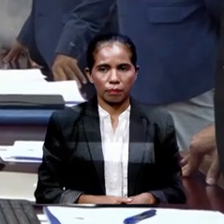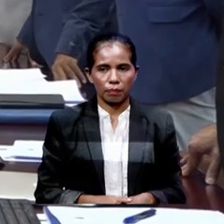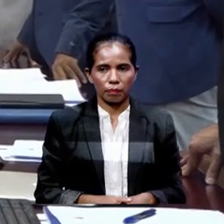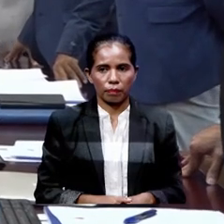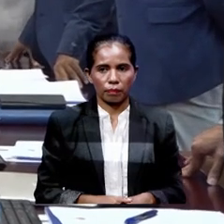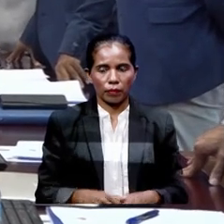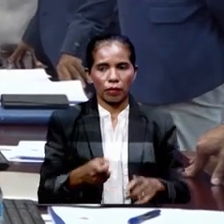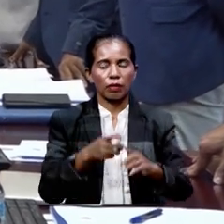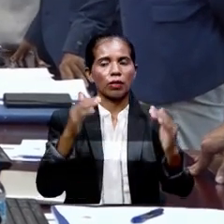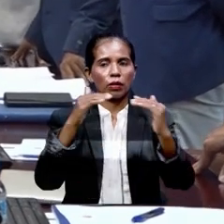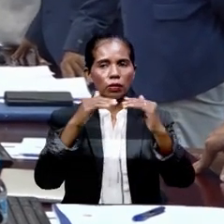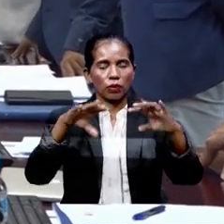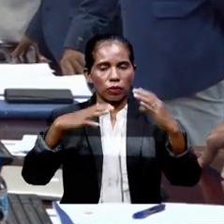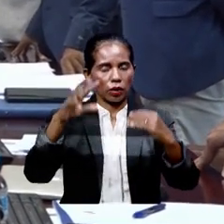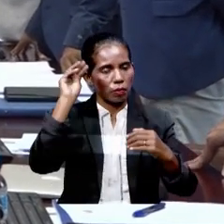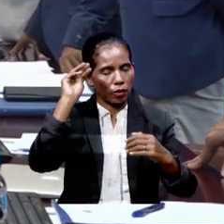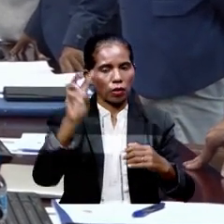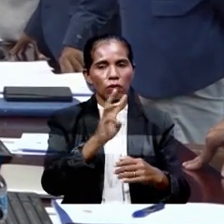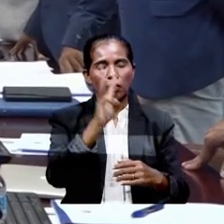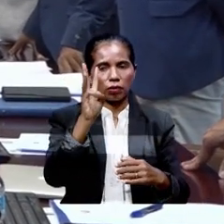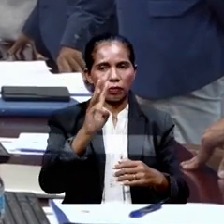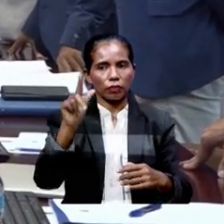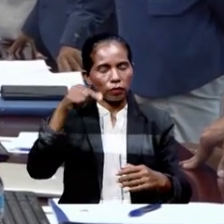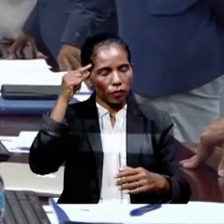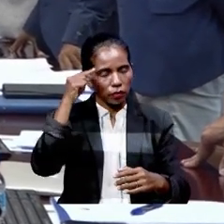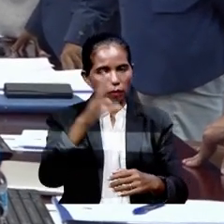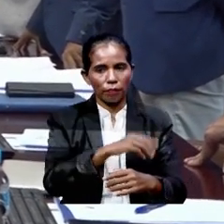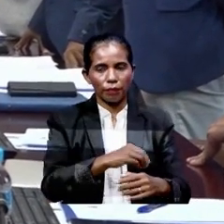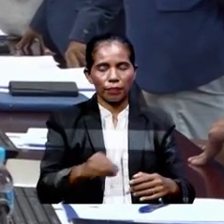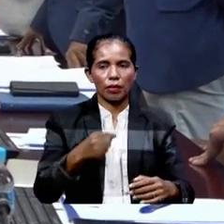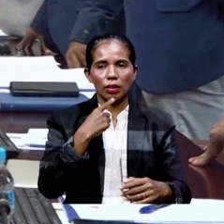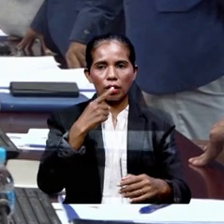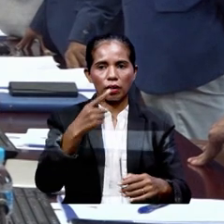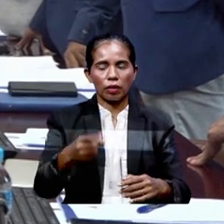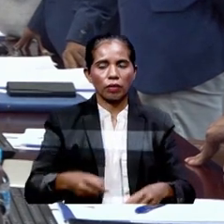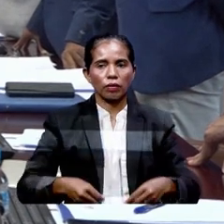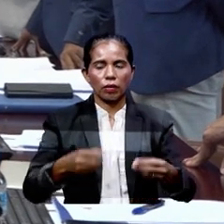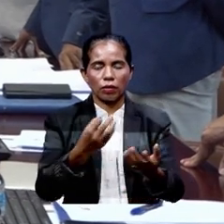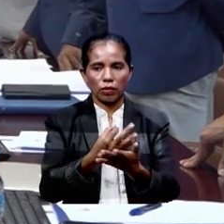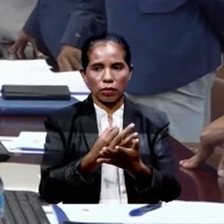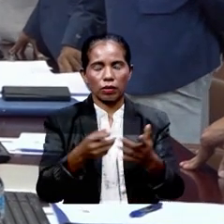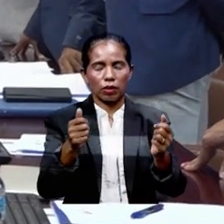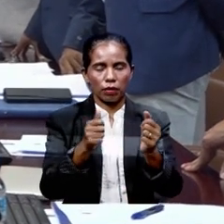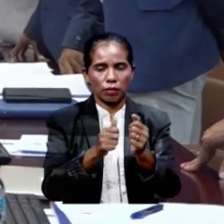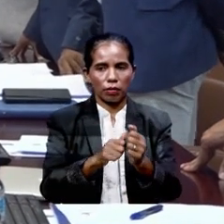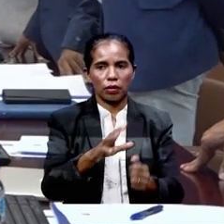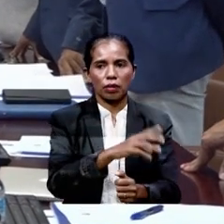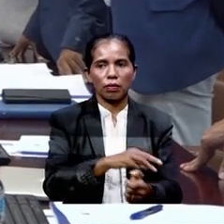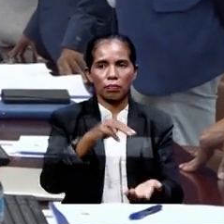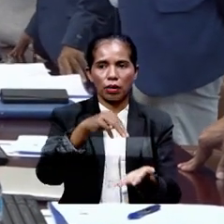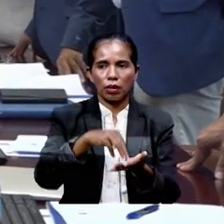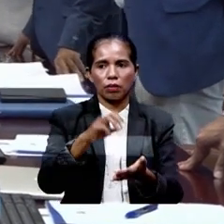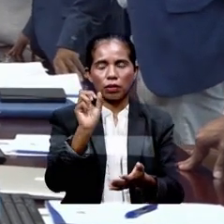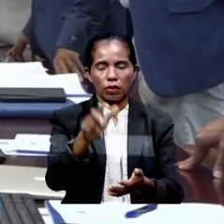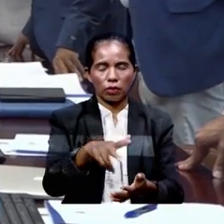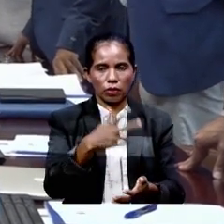Liu Rossi reunião Conselho Ministro quarta, né? Governo delibera autoriza despesa to montante dólar americano milhão San Lourdes em